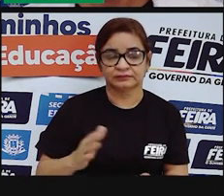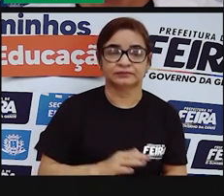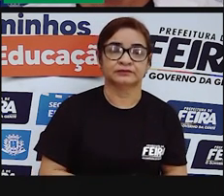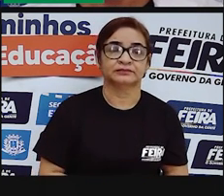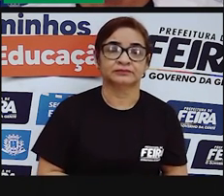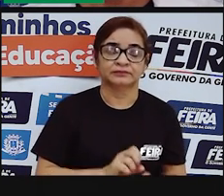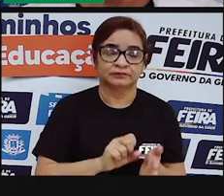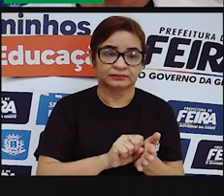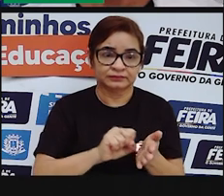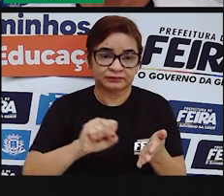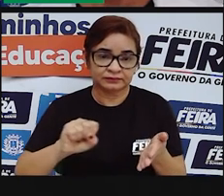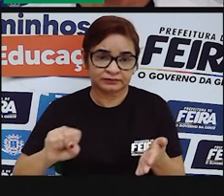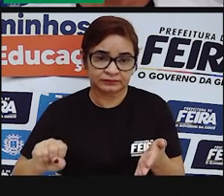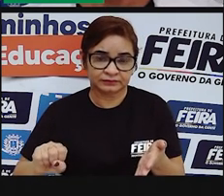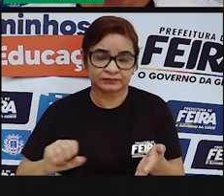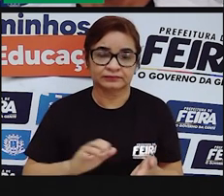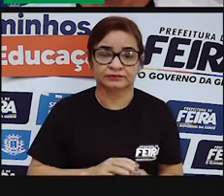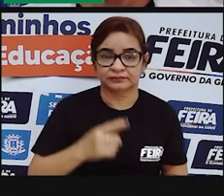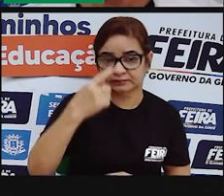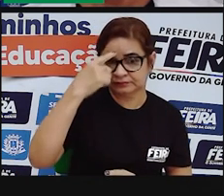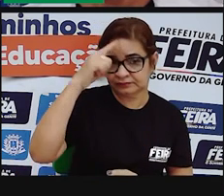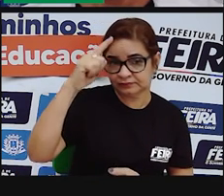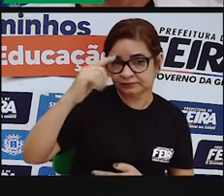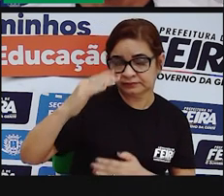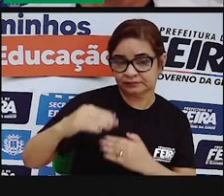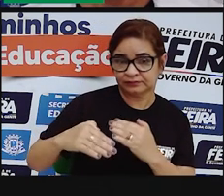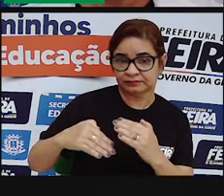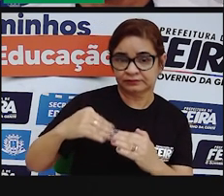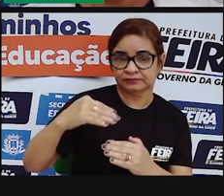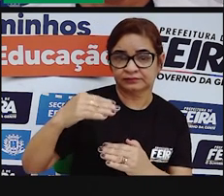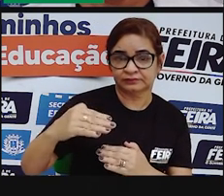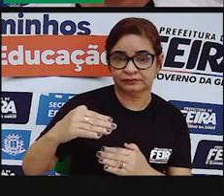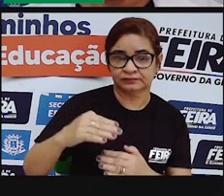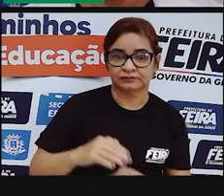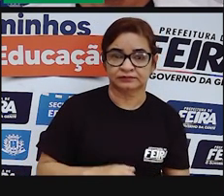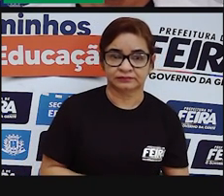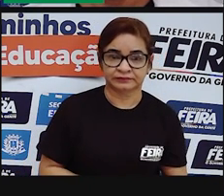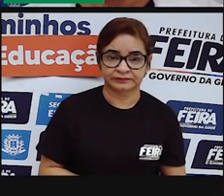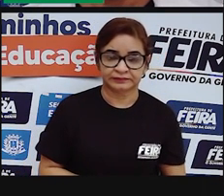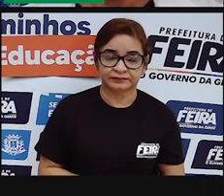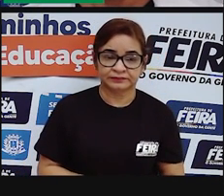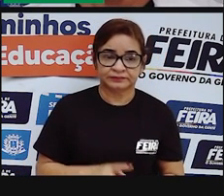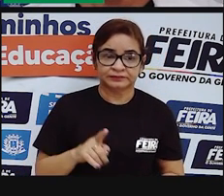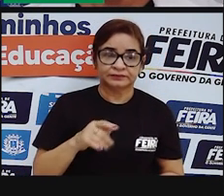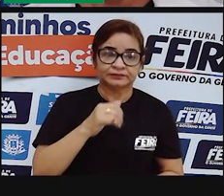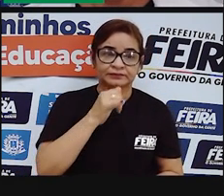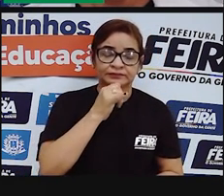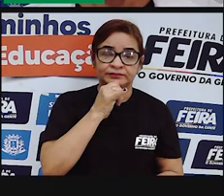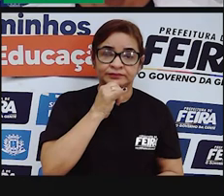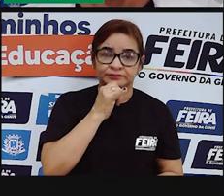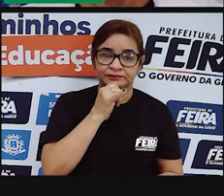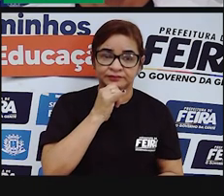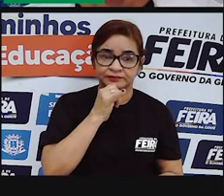várias sílabas. Então, o poli dá uma ideia de quantidade também. Percebam